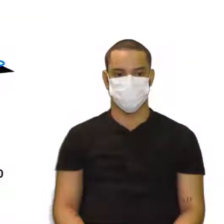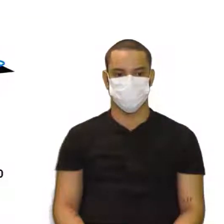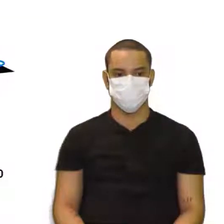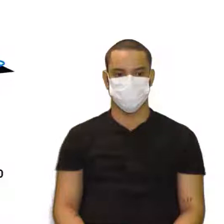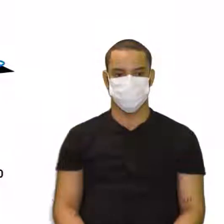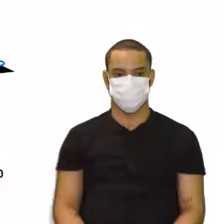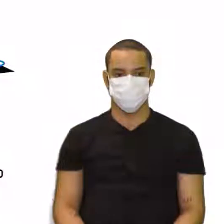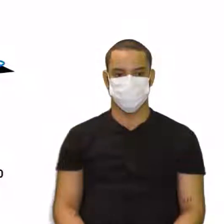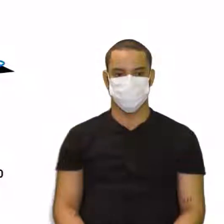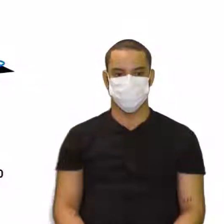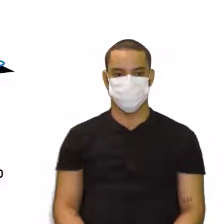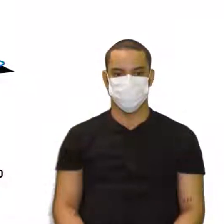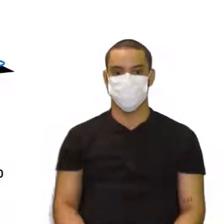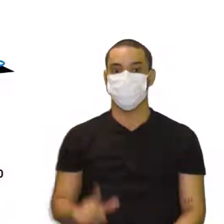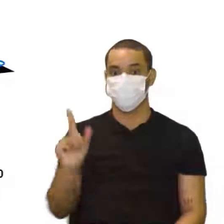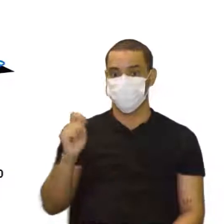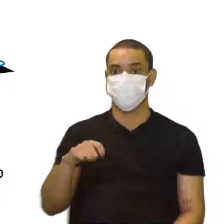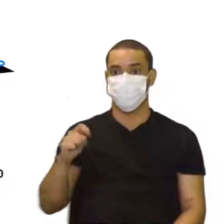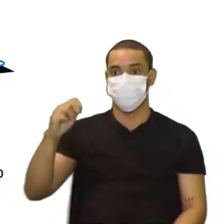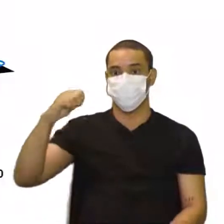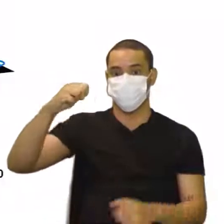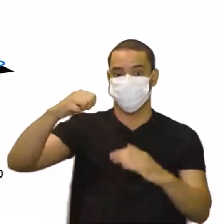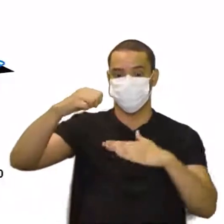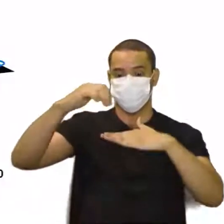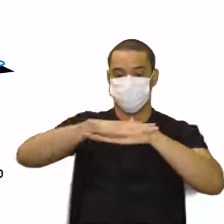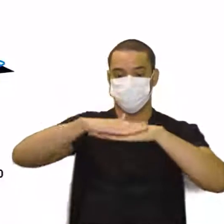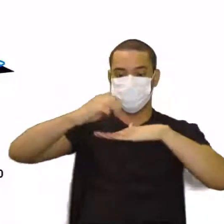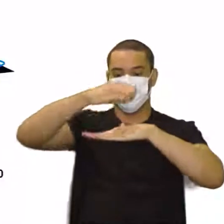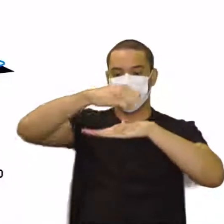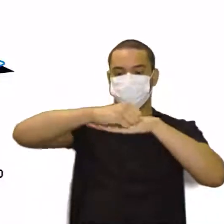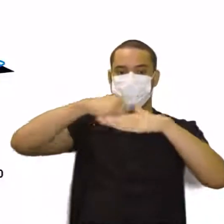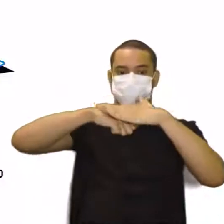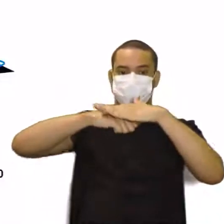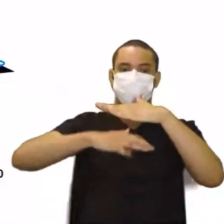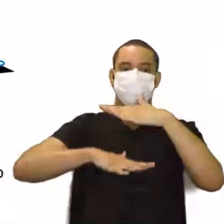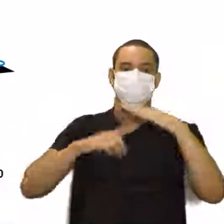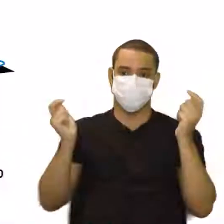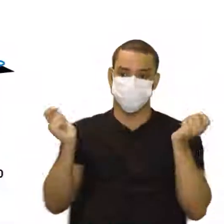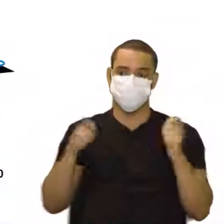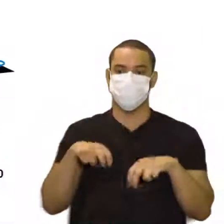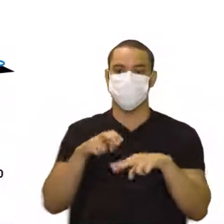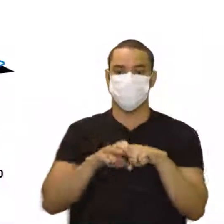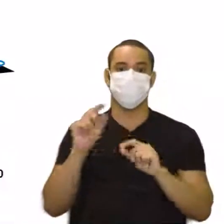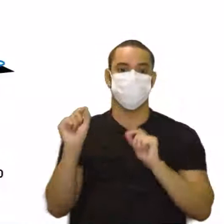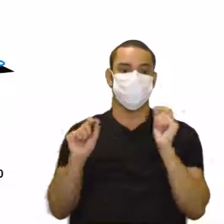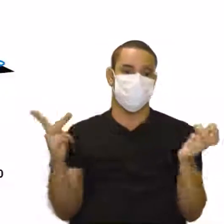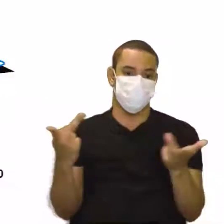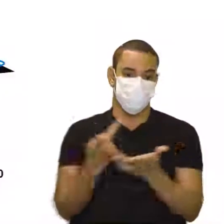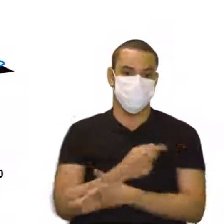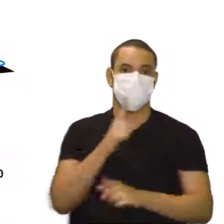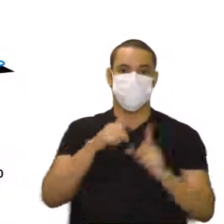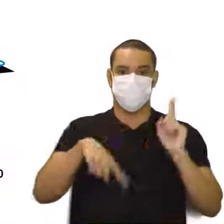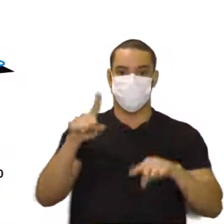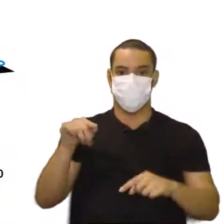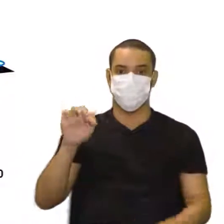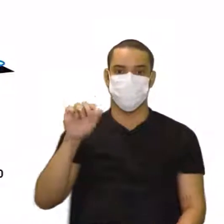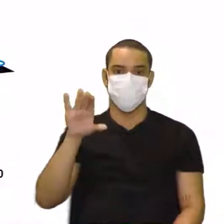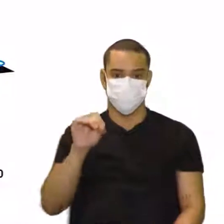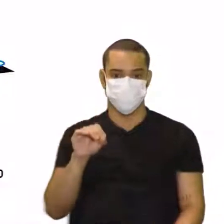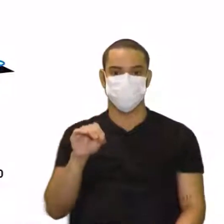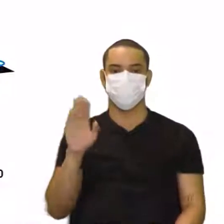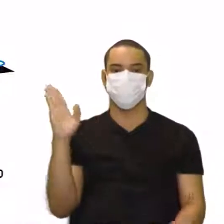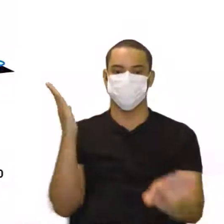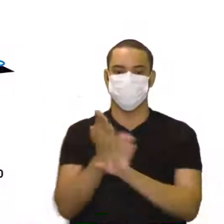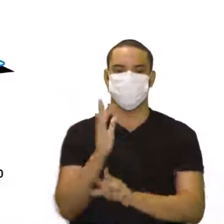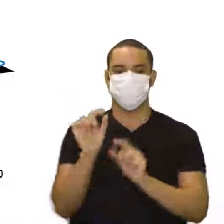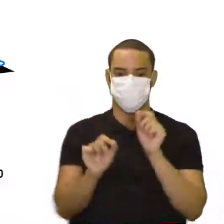Ó, está atravessando aqui para o outro lado. Então, aqui, o que está acontecendo? Eu tenho variação de fluxo de campo